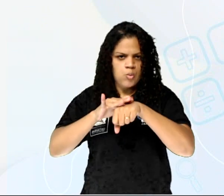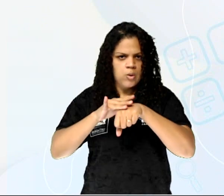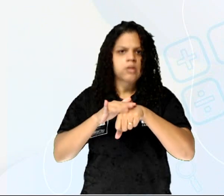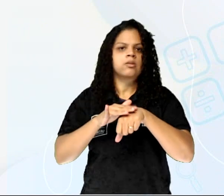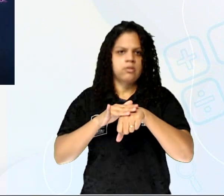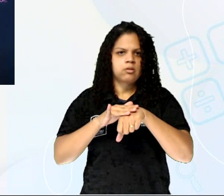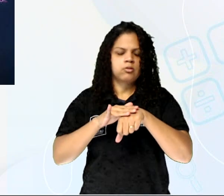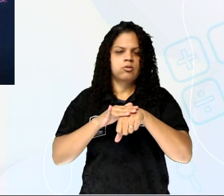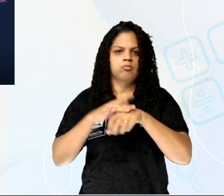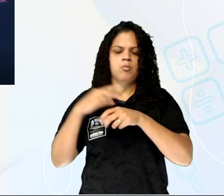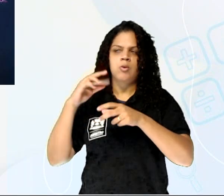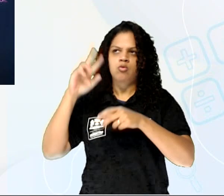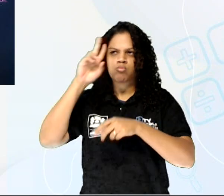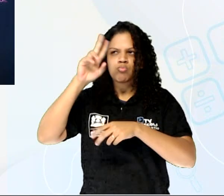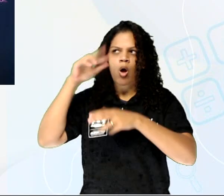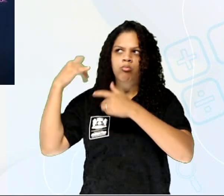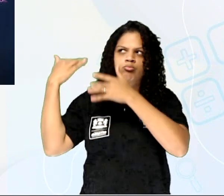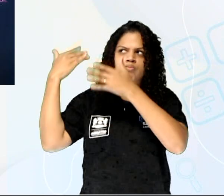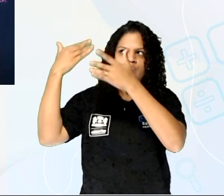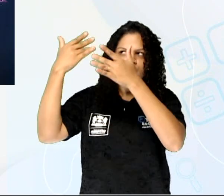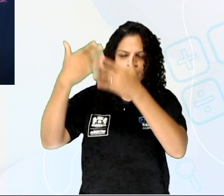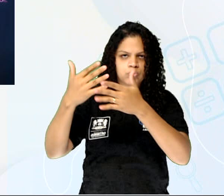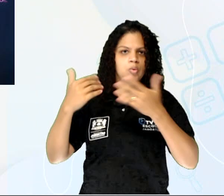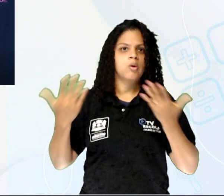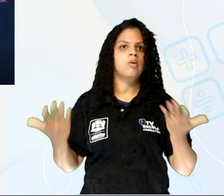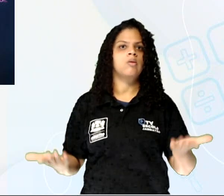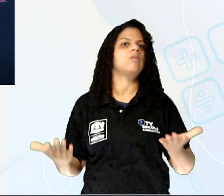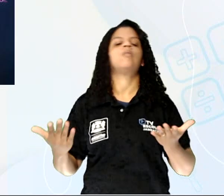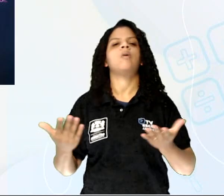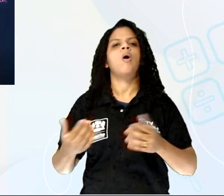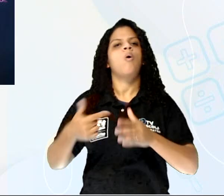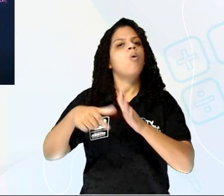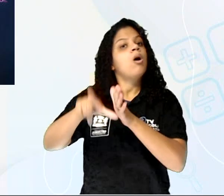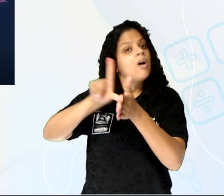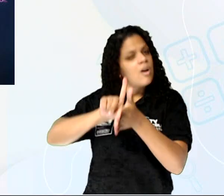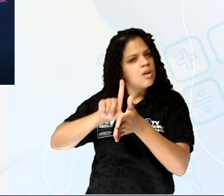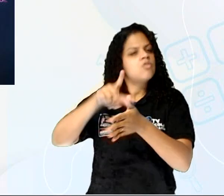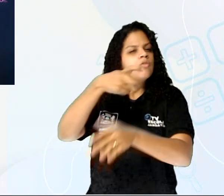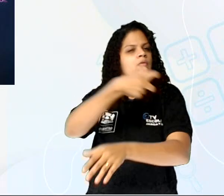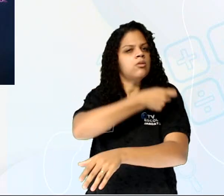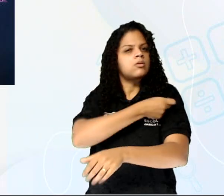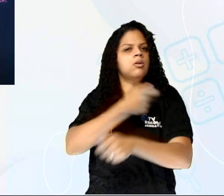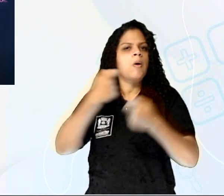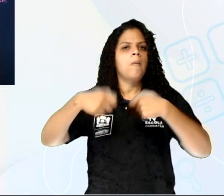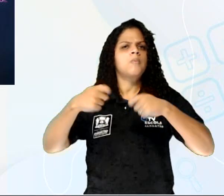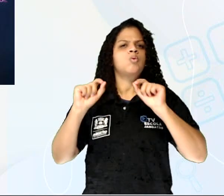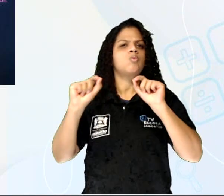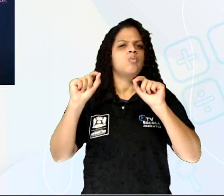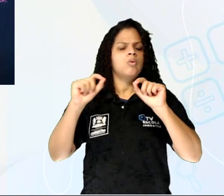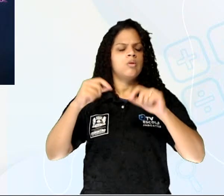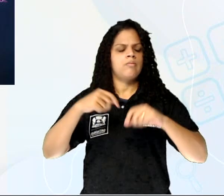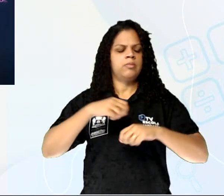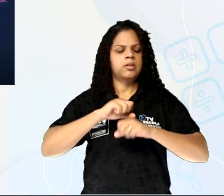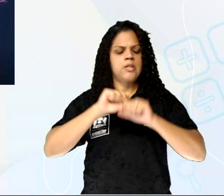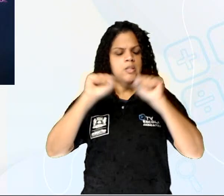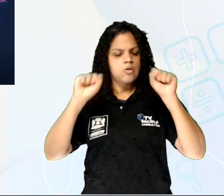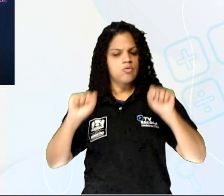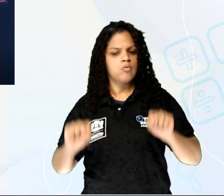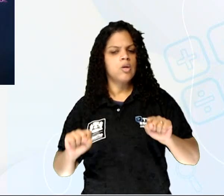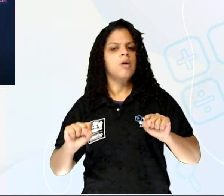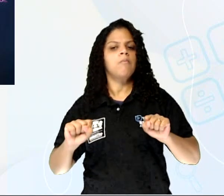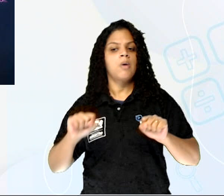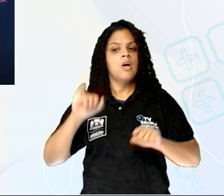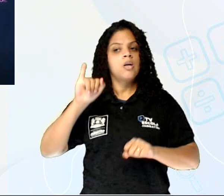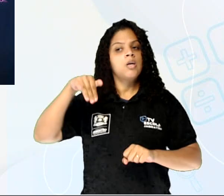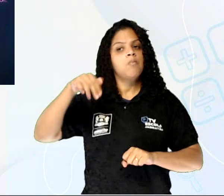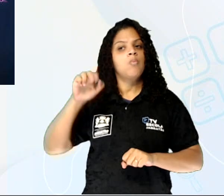histórico. Então, antes da gente falar de vacinas, vamos falar um pouco do sistema imunológico. O sistema